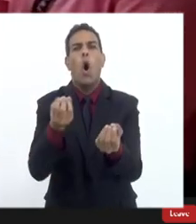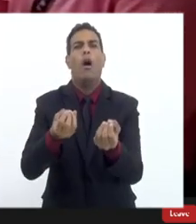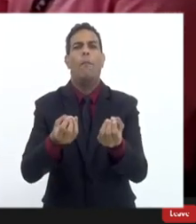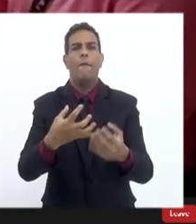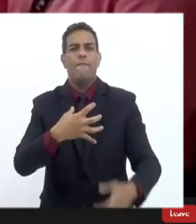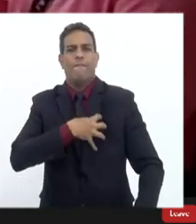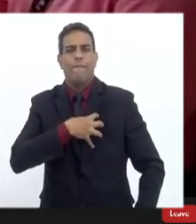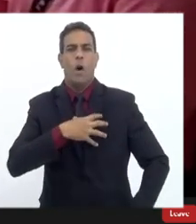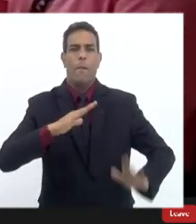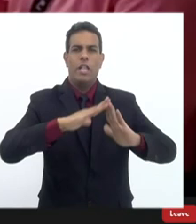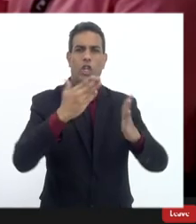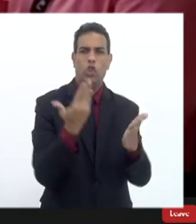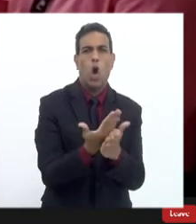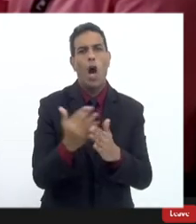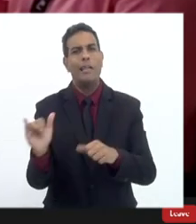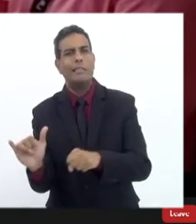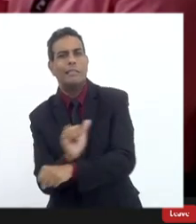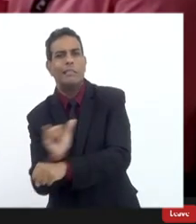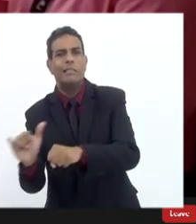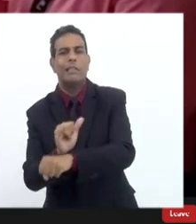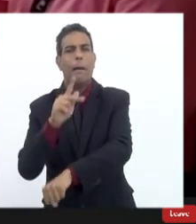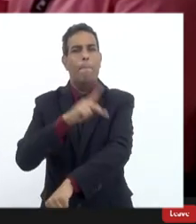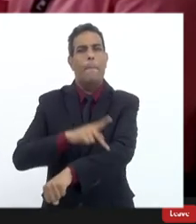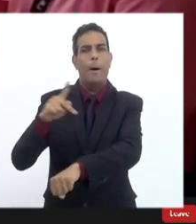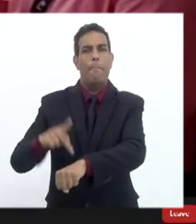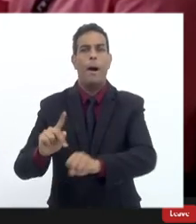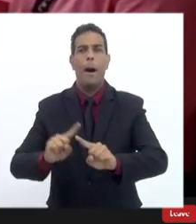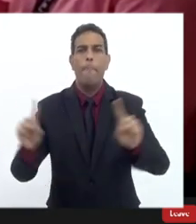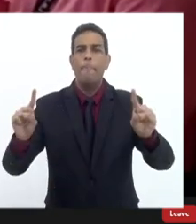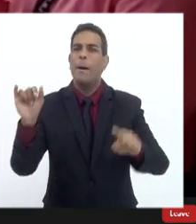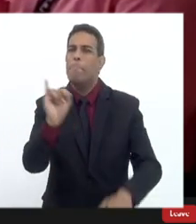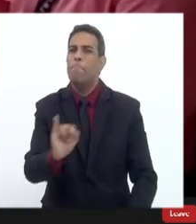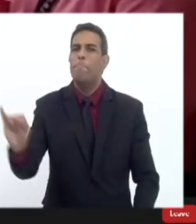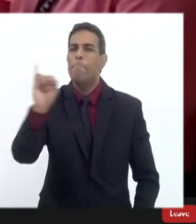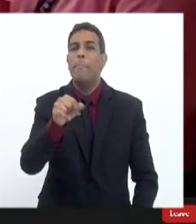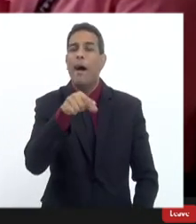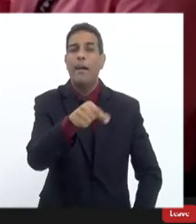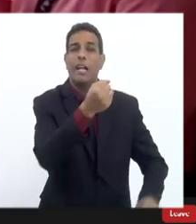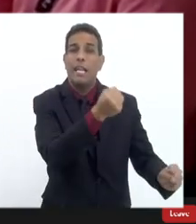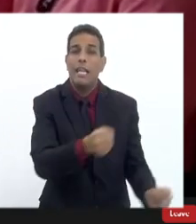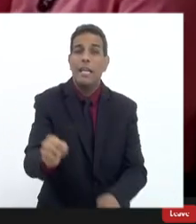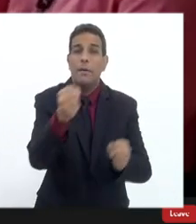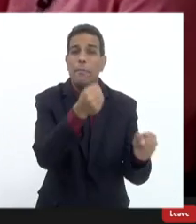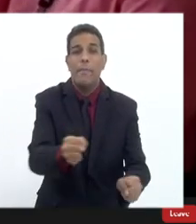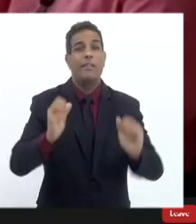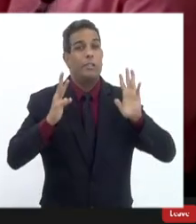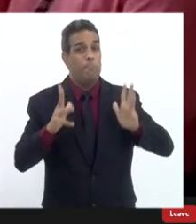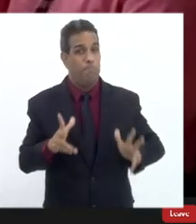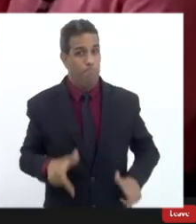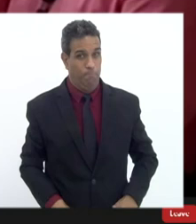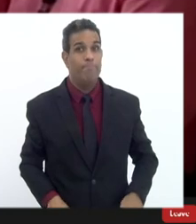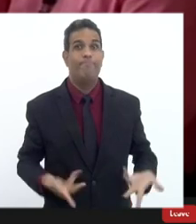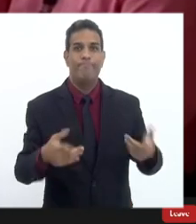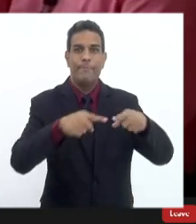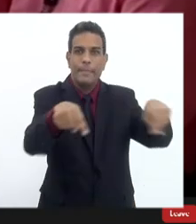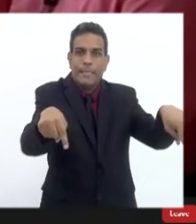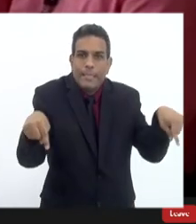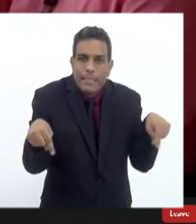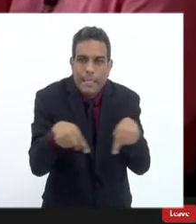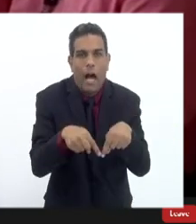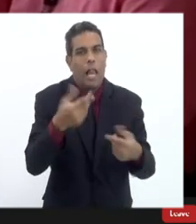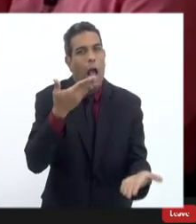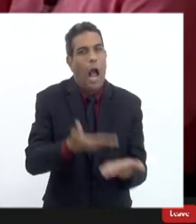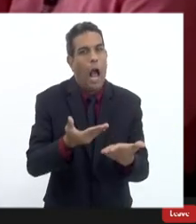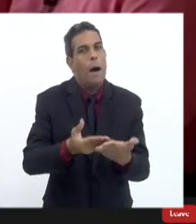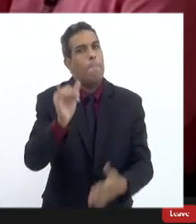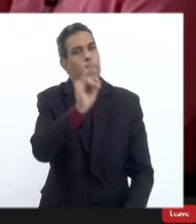questionamentos, mas eu acho que principalmente essa questão da limpeza foi uma coisa muito batida,